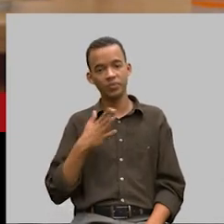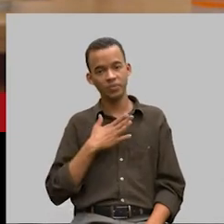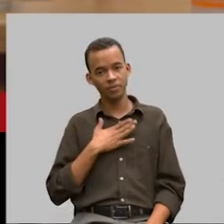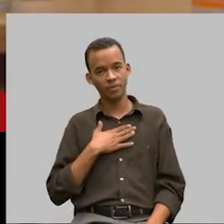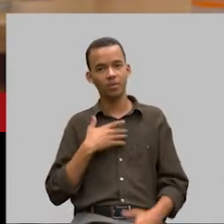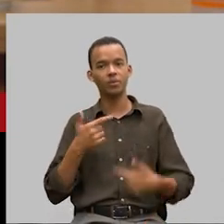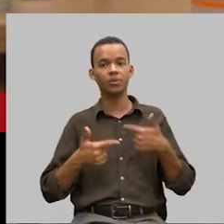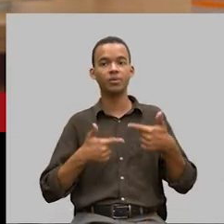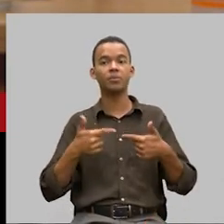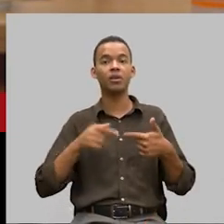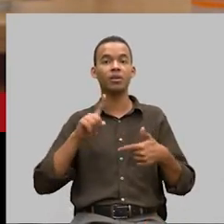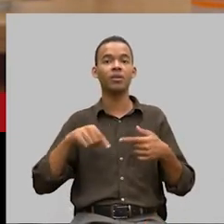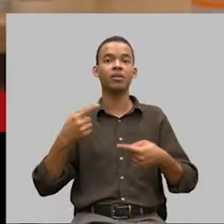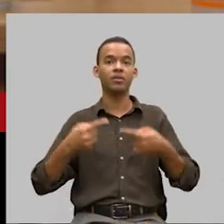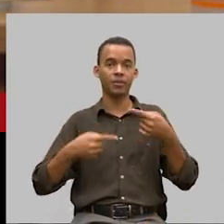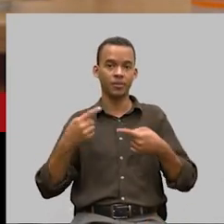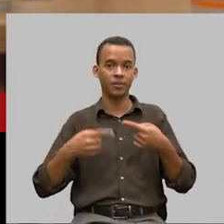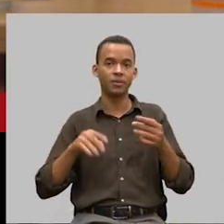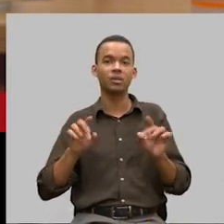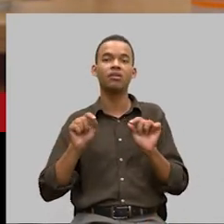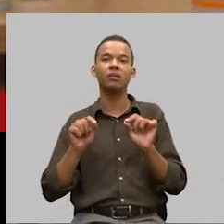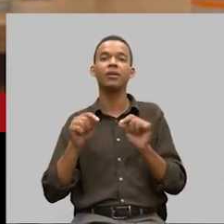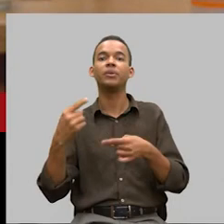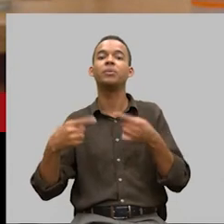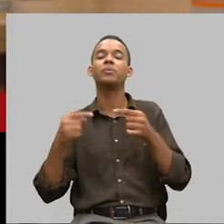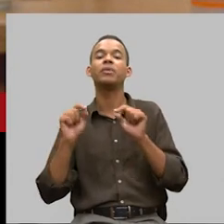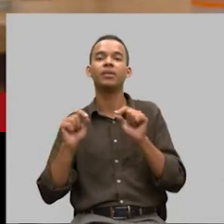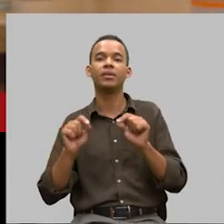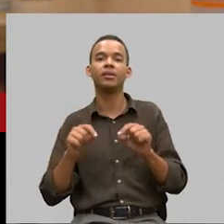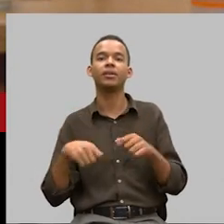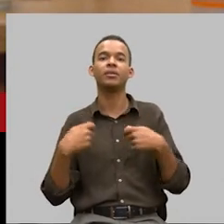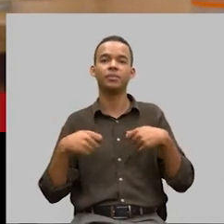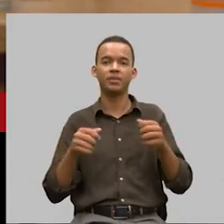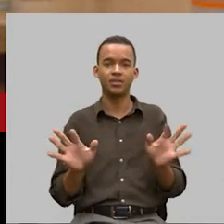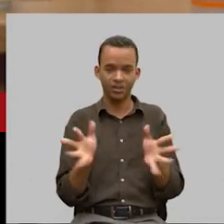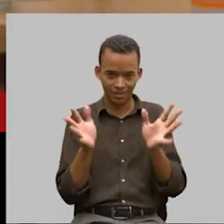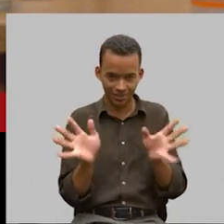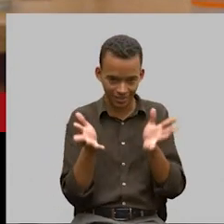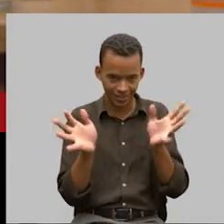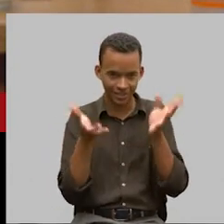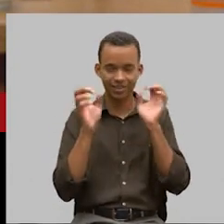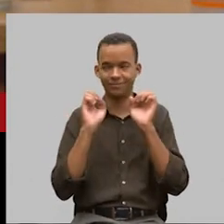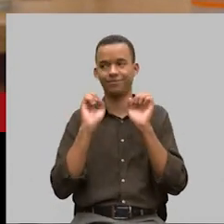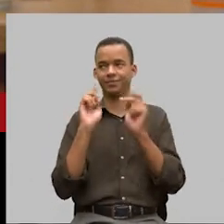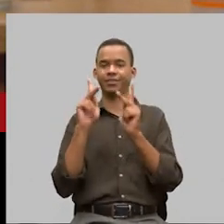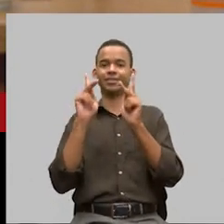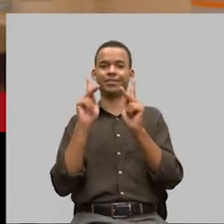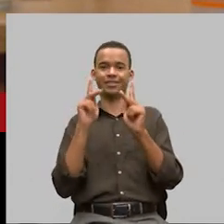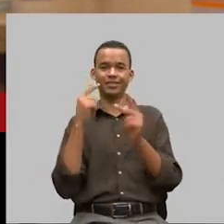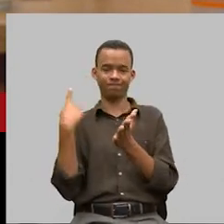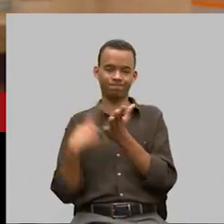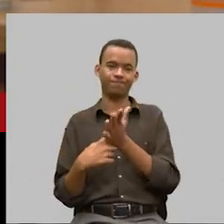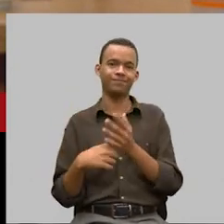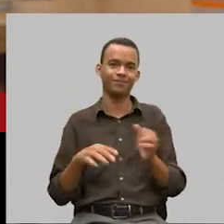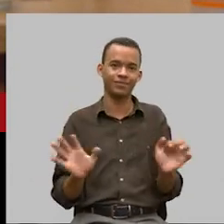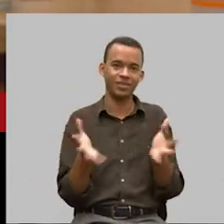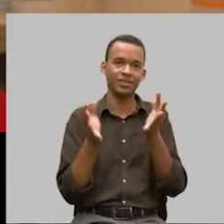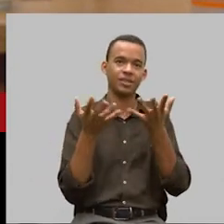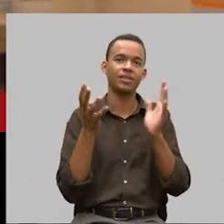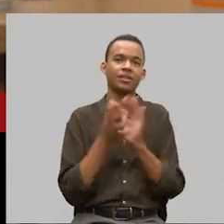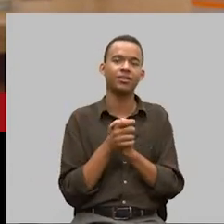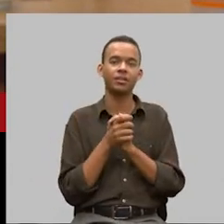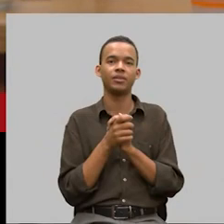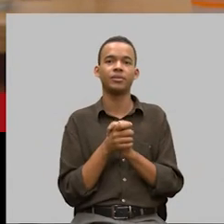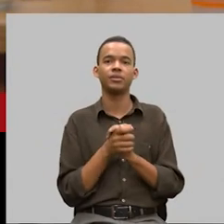bename João esse negócio de debatedor eu falou é provocar falei então tá bom então eu a partir das falas